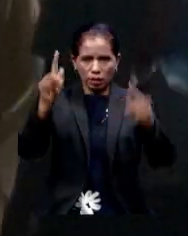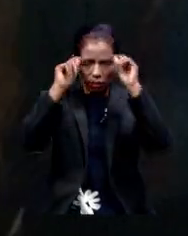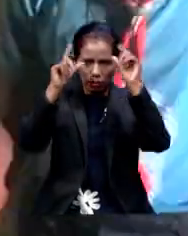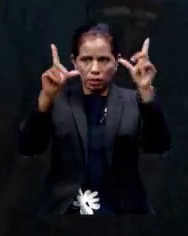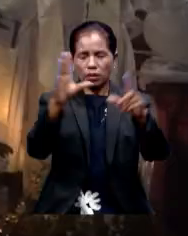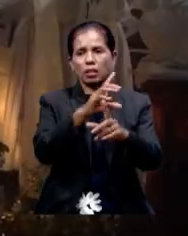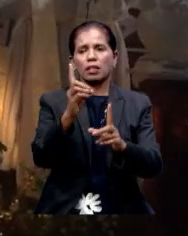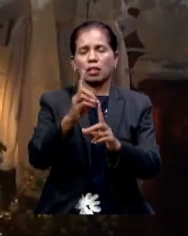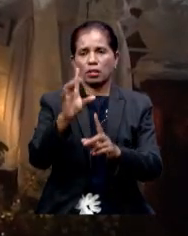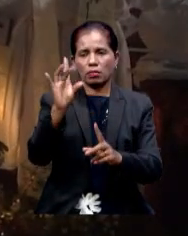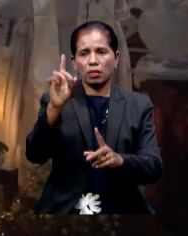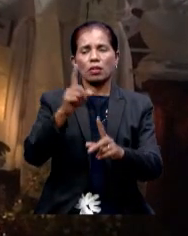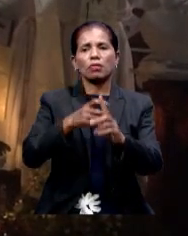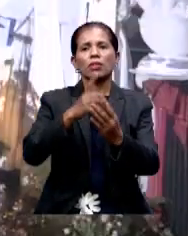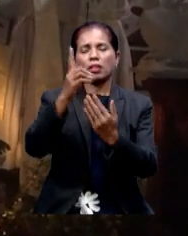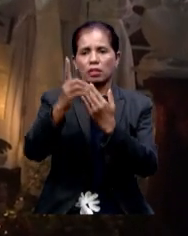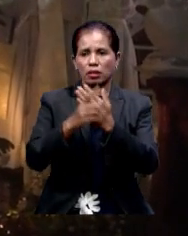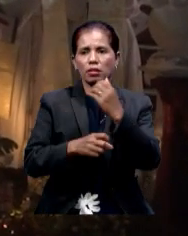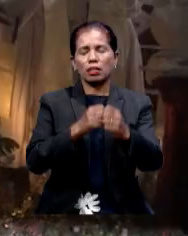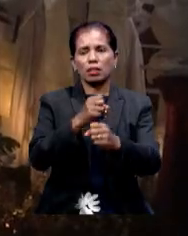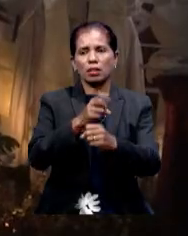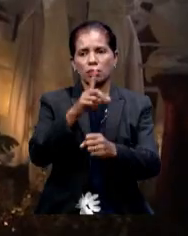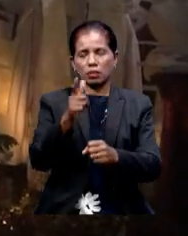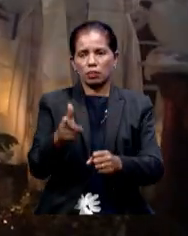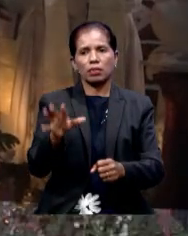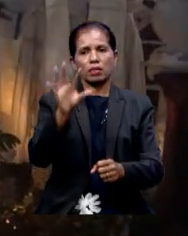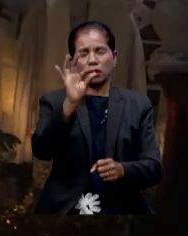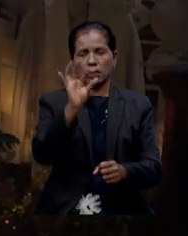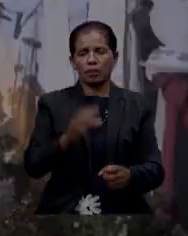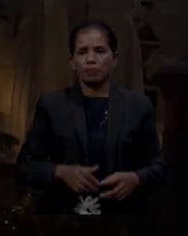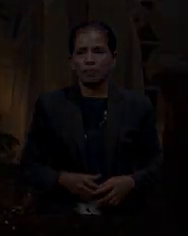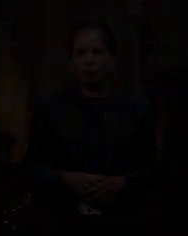e a Loro Nualo, fulano de dezembro, Tinarijo, Rua Rorecenida. Tito Silva, Ziamento.